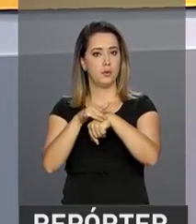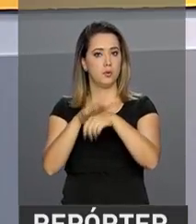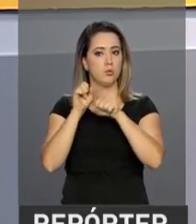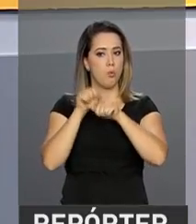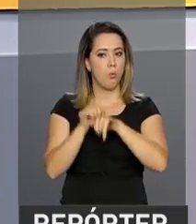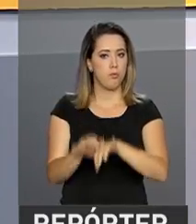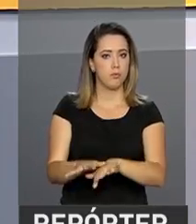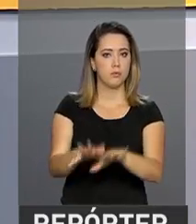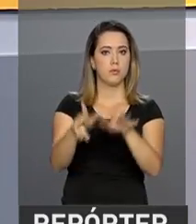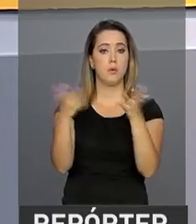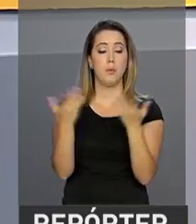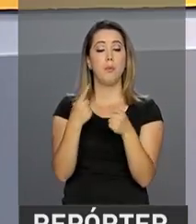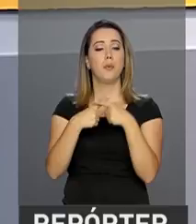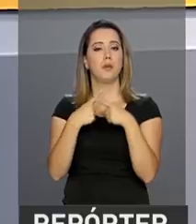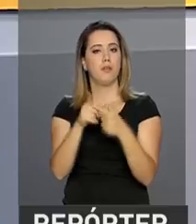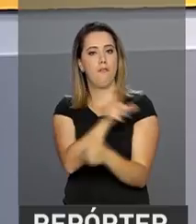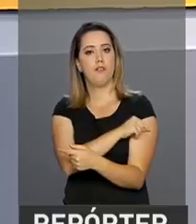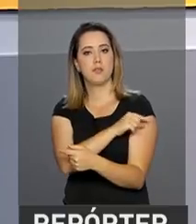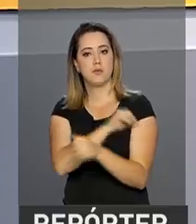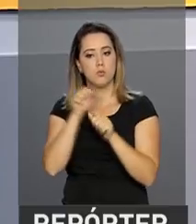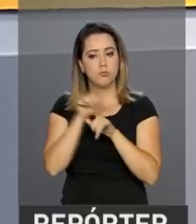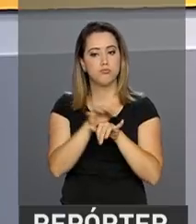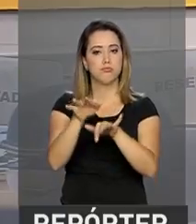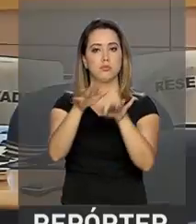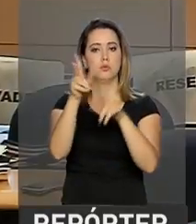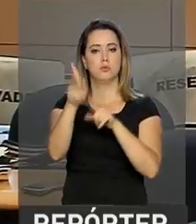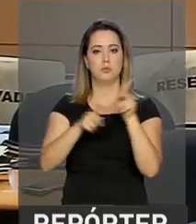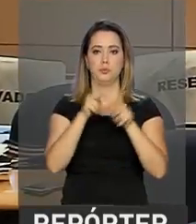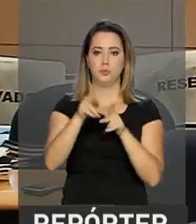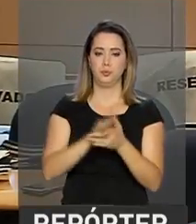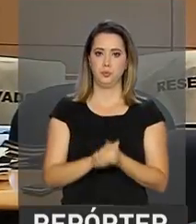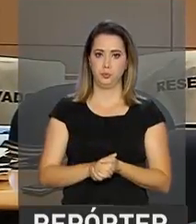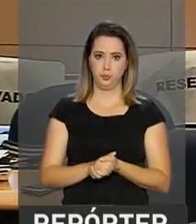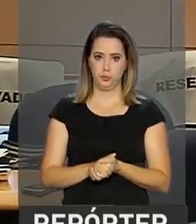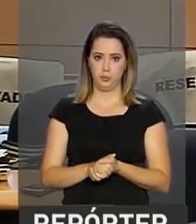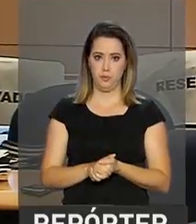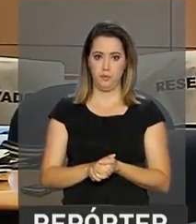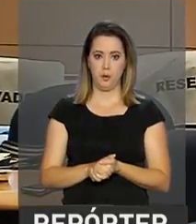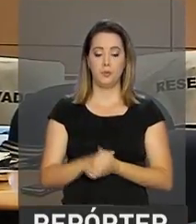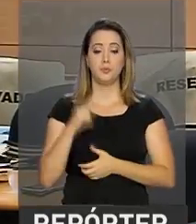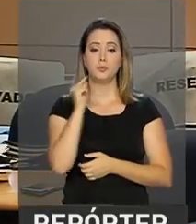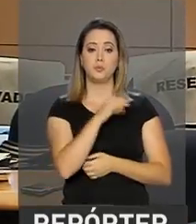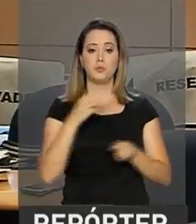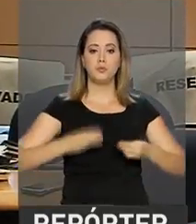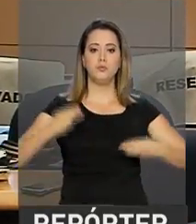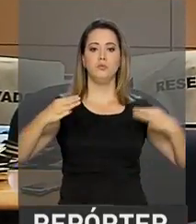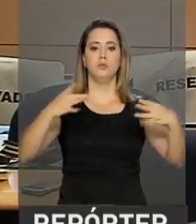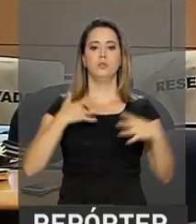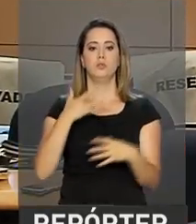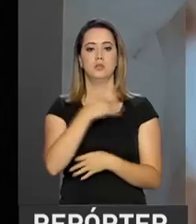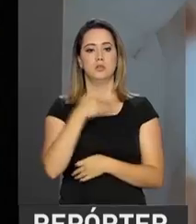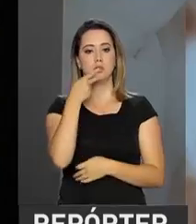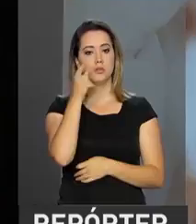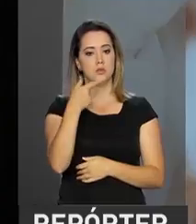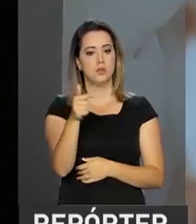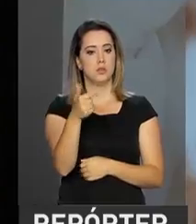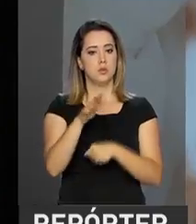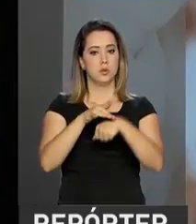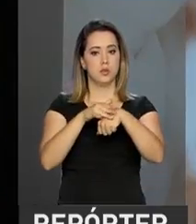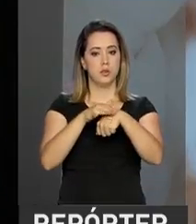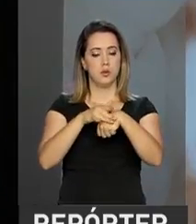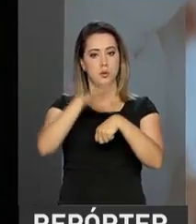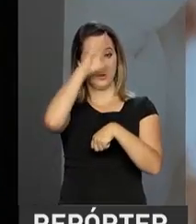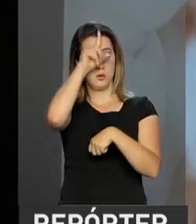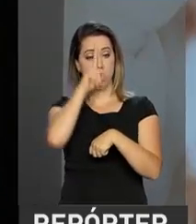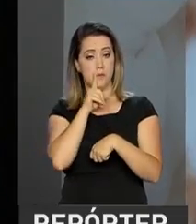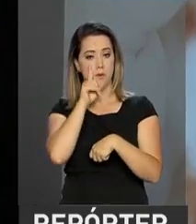vacinas foram fundamentais no combate à doença segundo o ministério da saúde o país não registra casos da doença